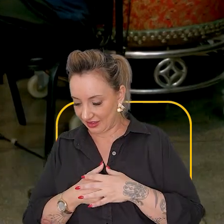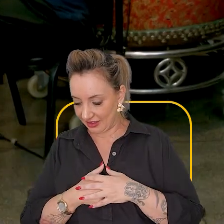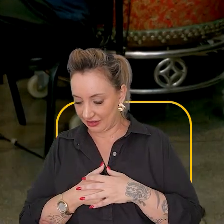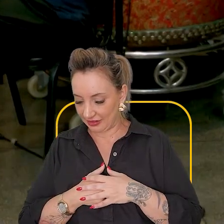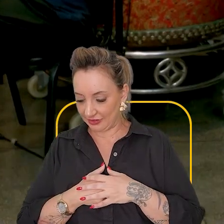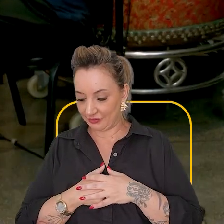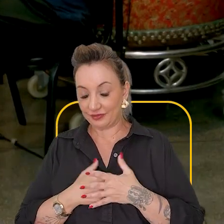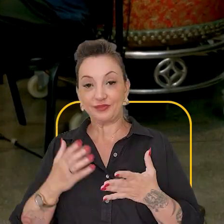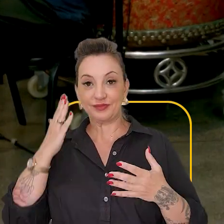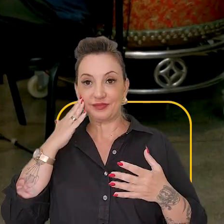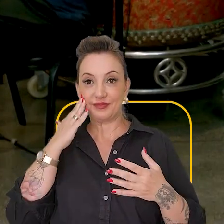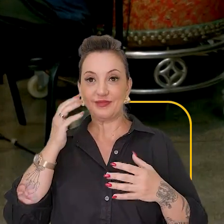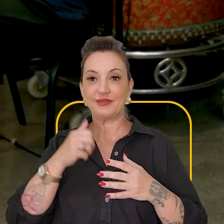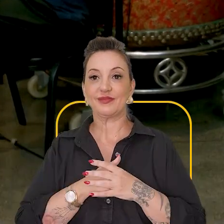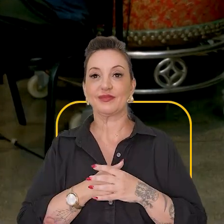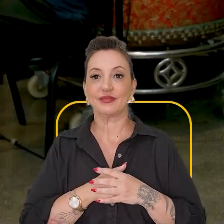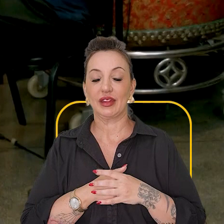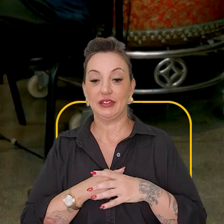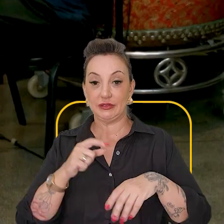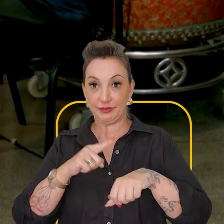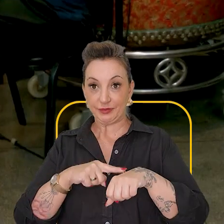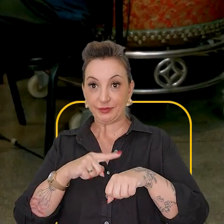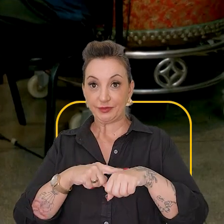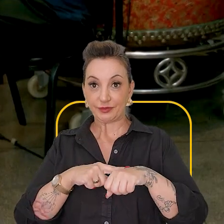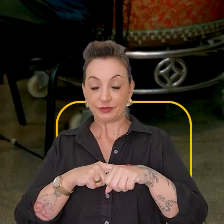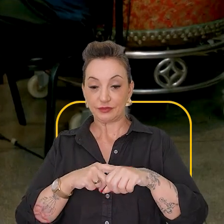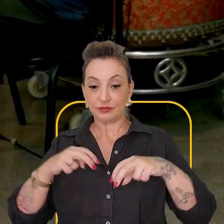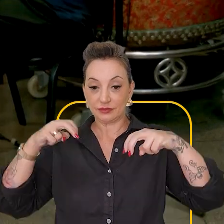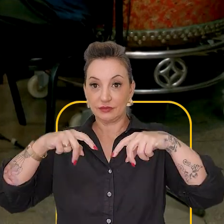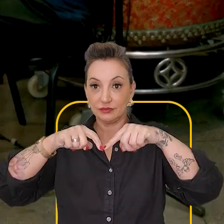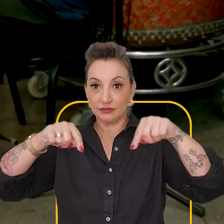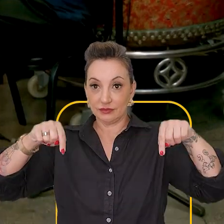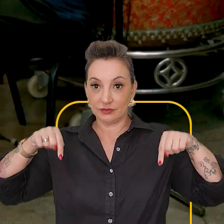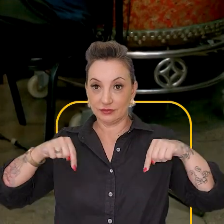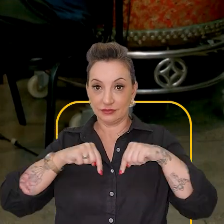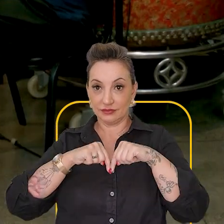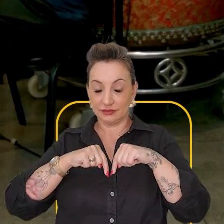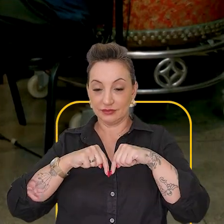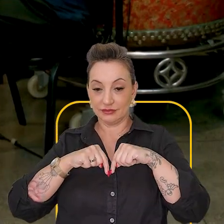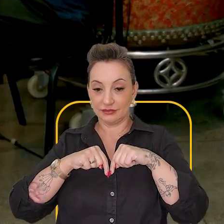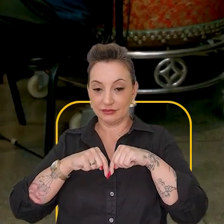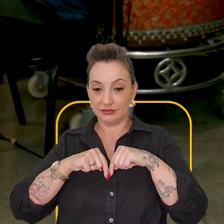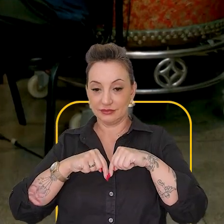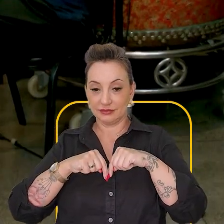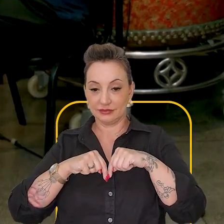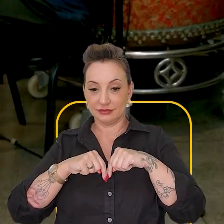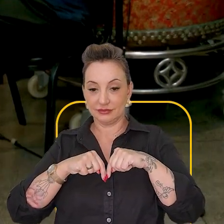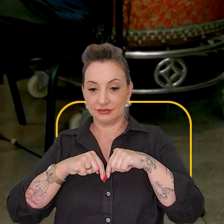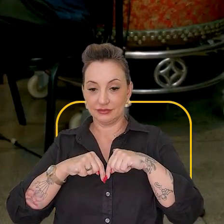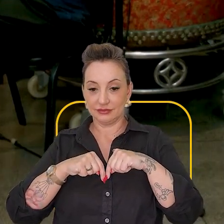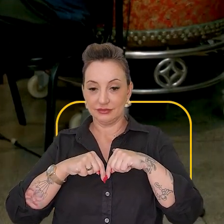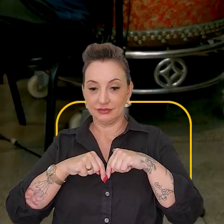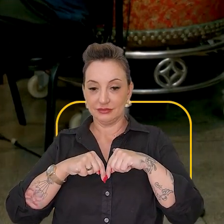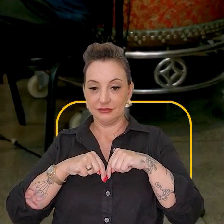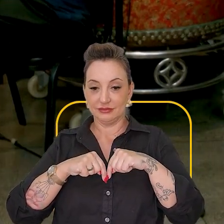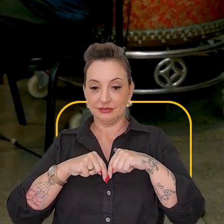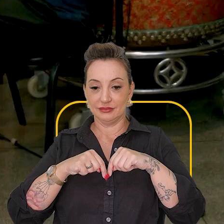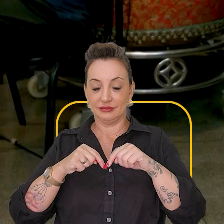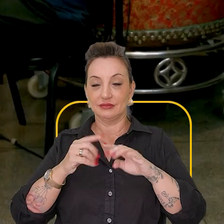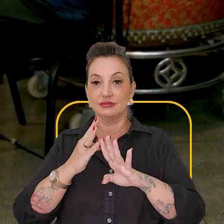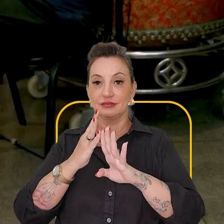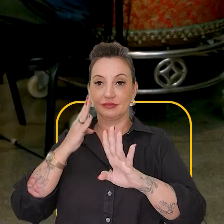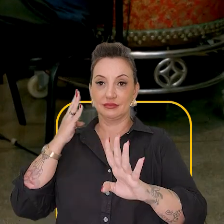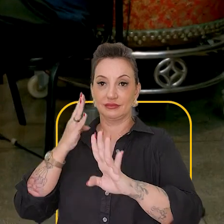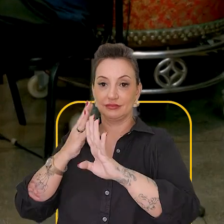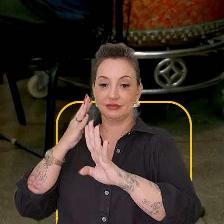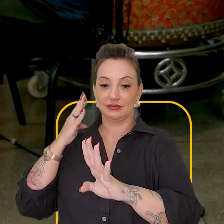sério ah você tem uma ideia na hora que a gente subiu no ring foram formando os os lutadores